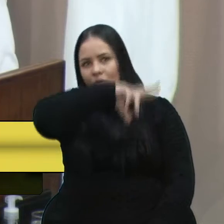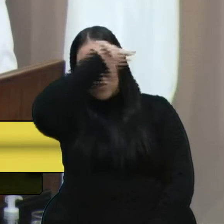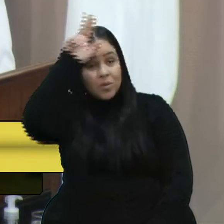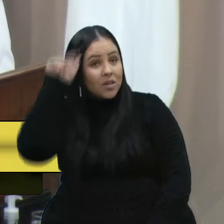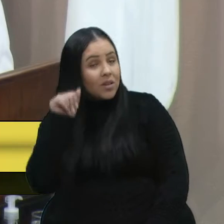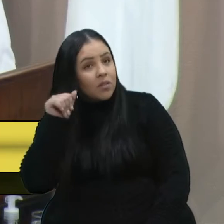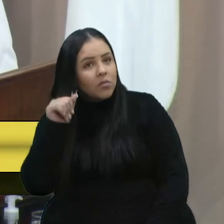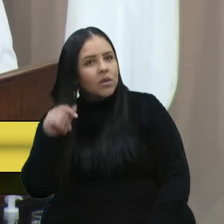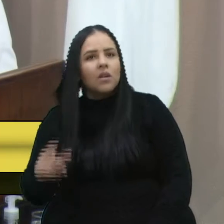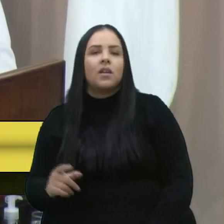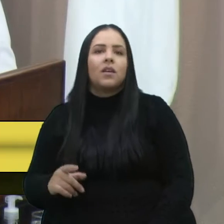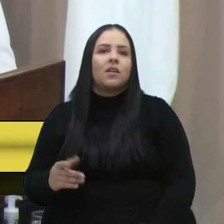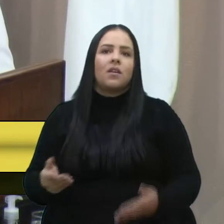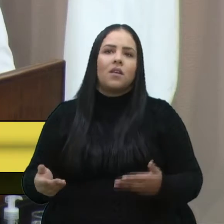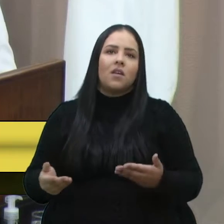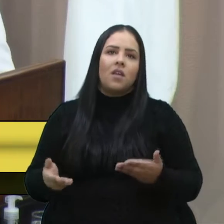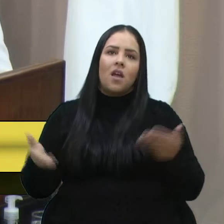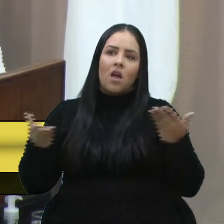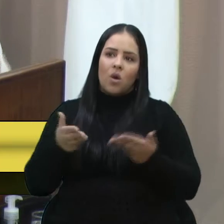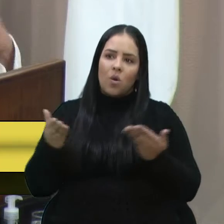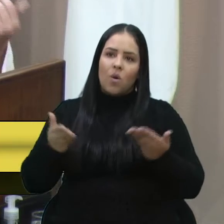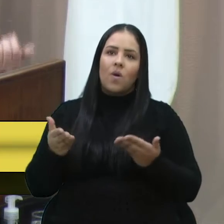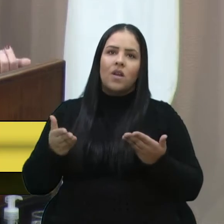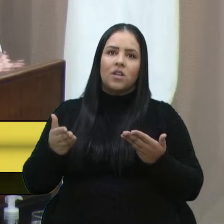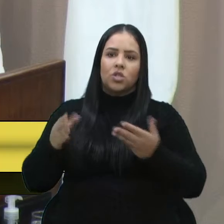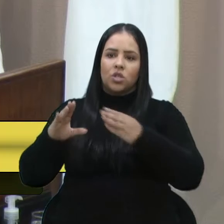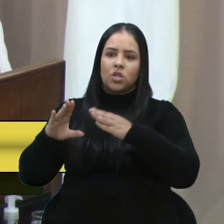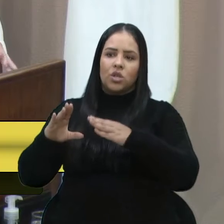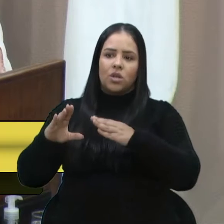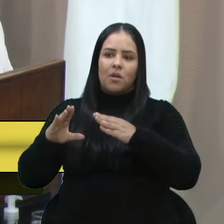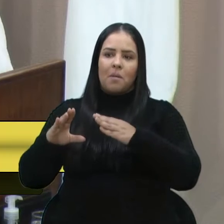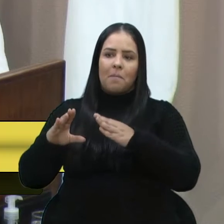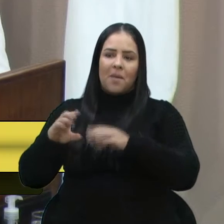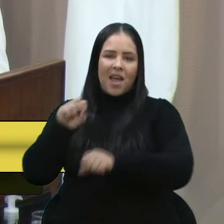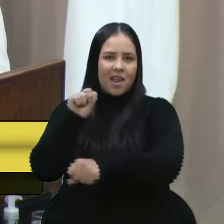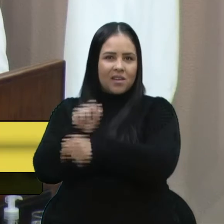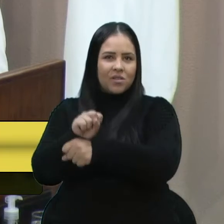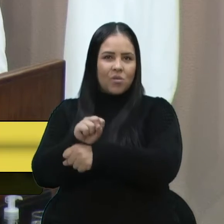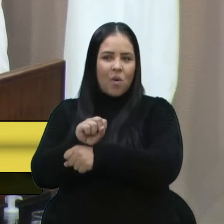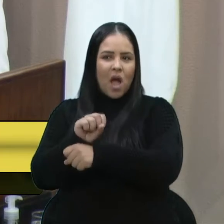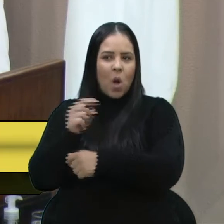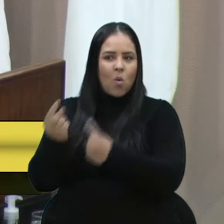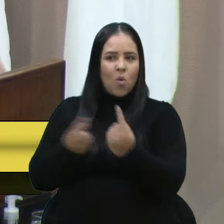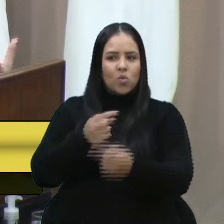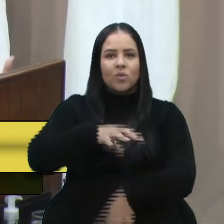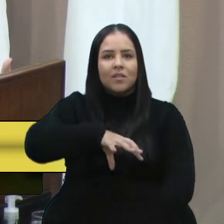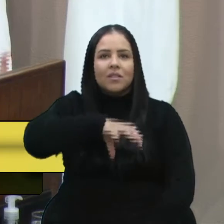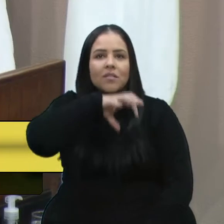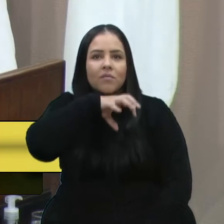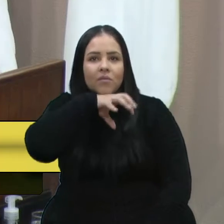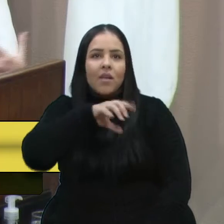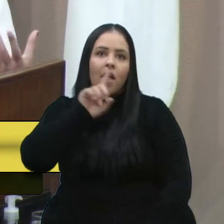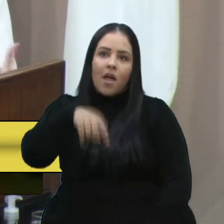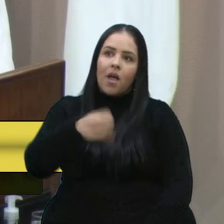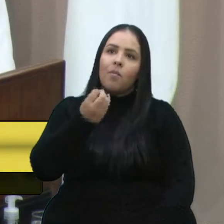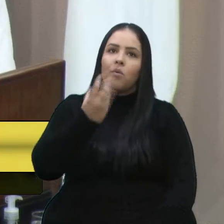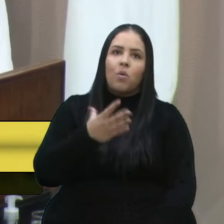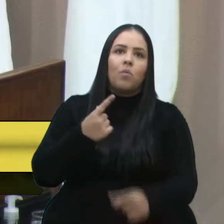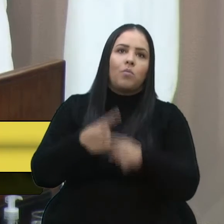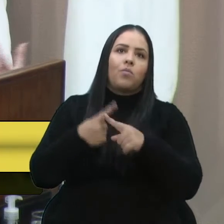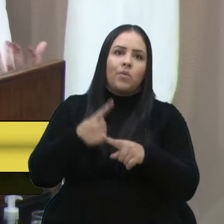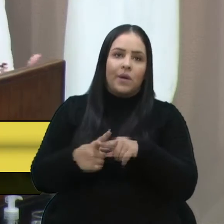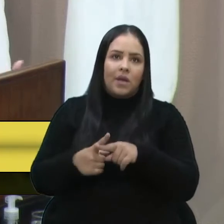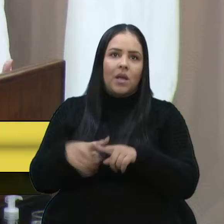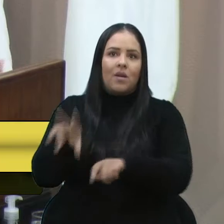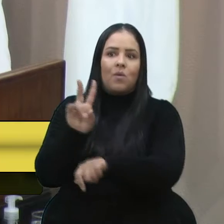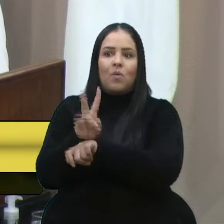sendo desapropriado alguns terrenos lá da bacia de captação do Samuara, que isso é bom, porque preserva